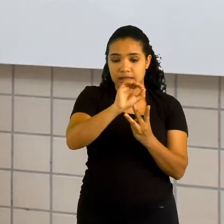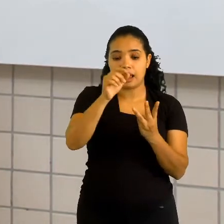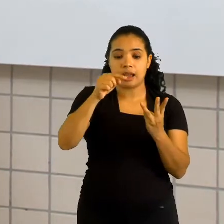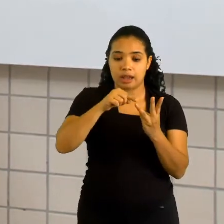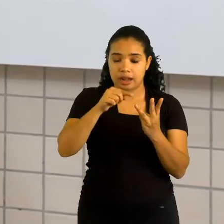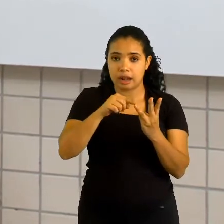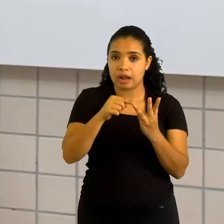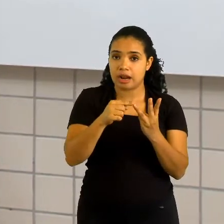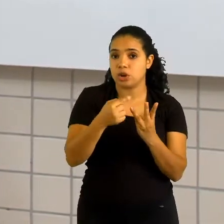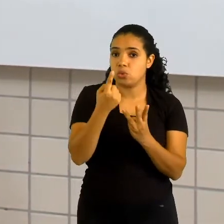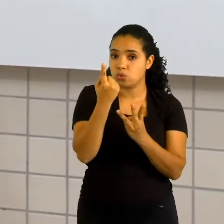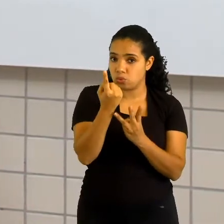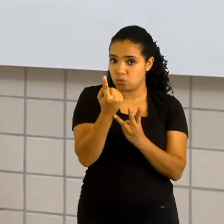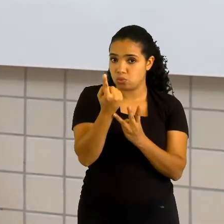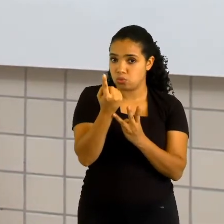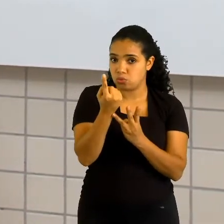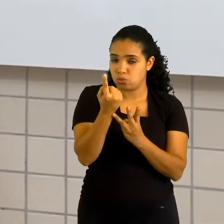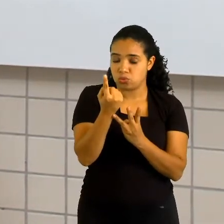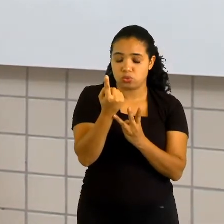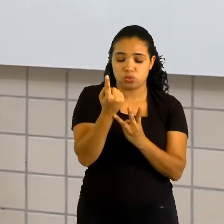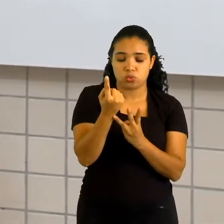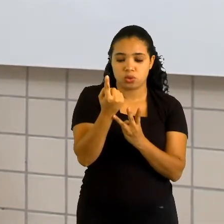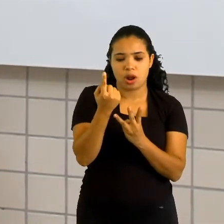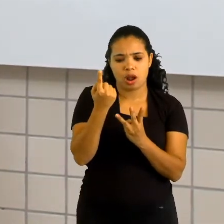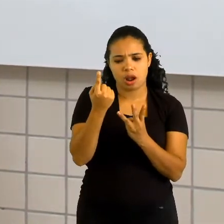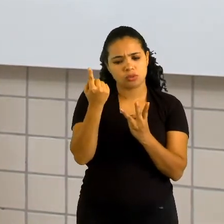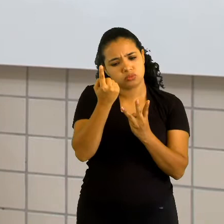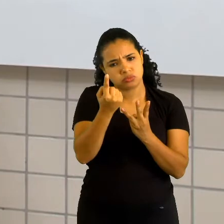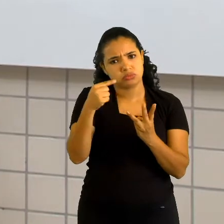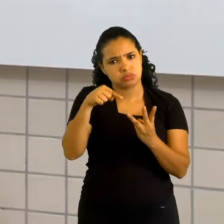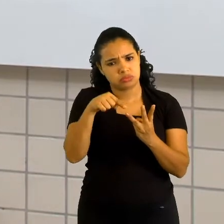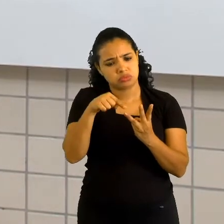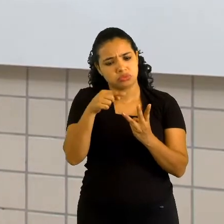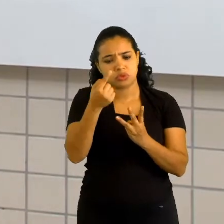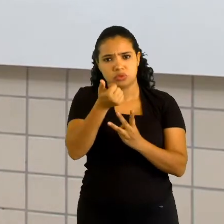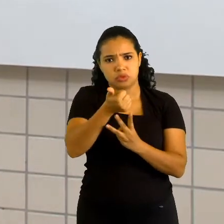pedrinha dessa vale uma unidade. Olha só que interessante, né?